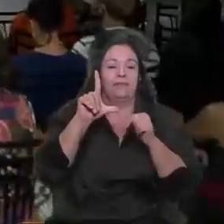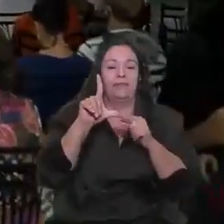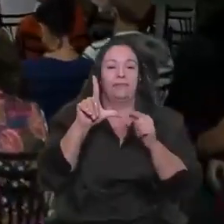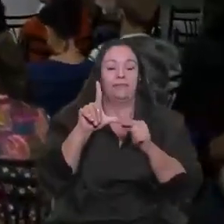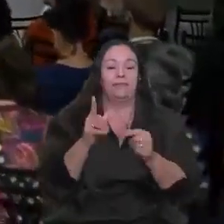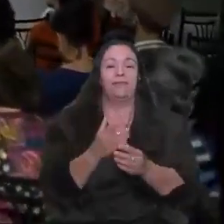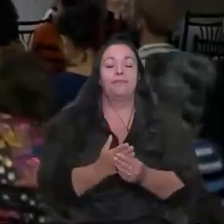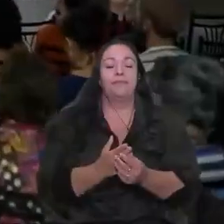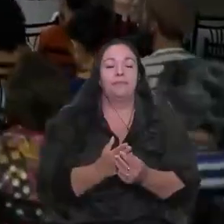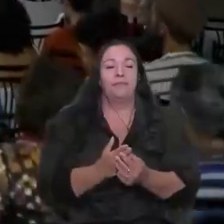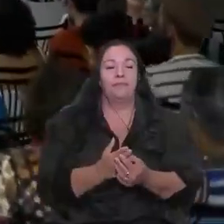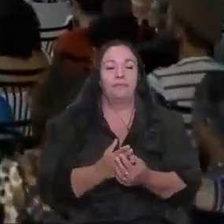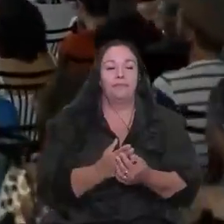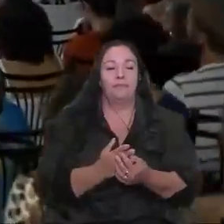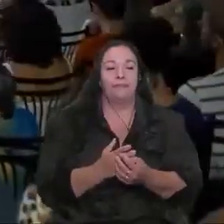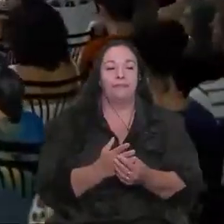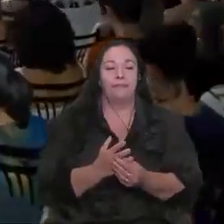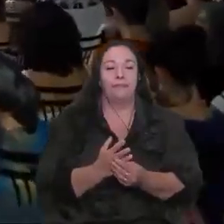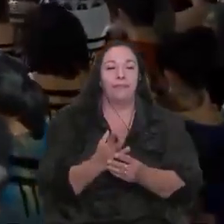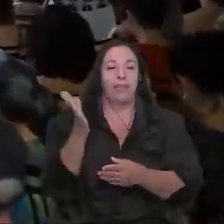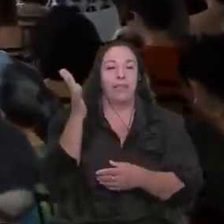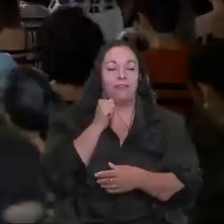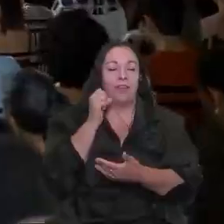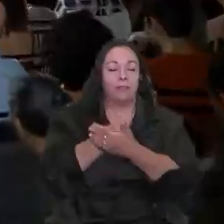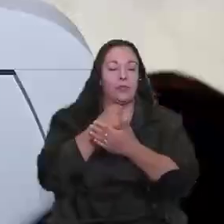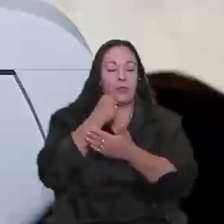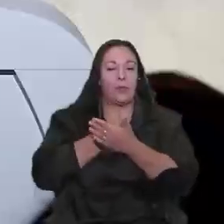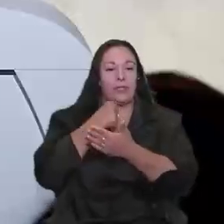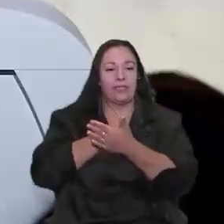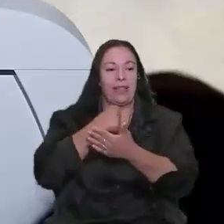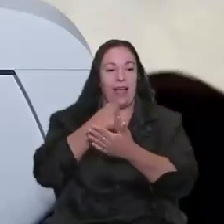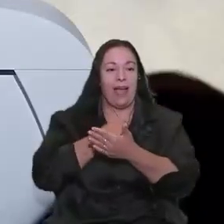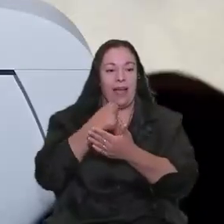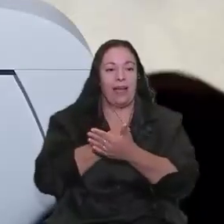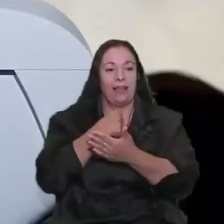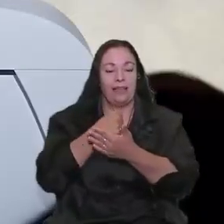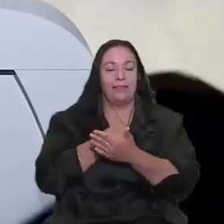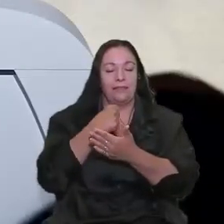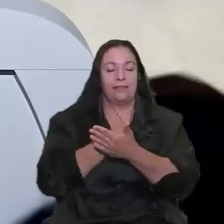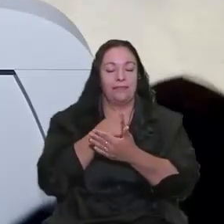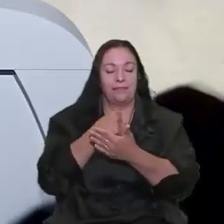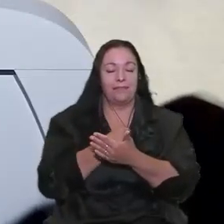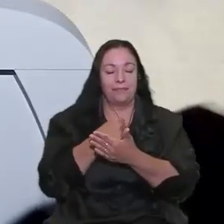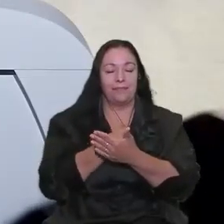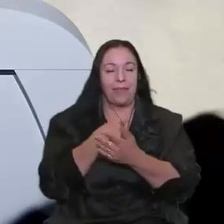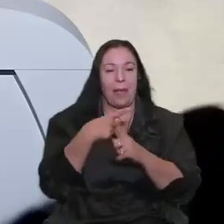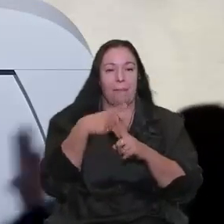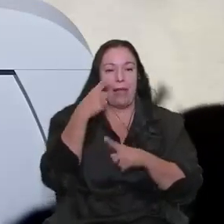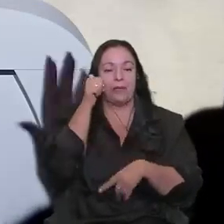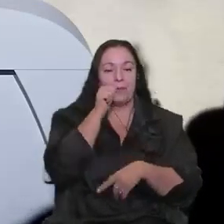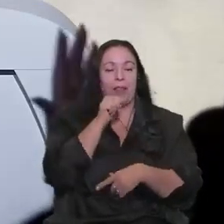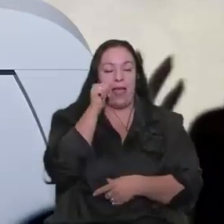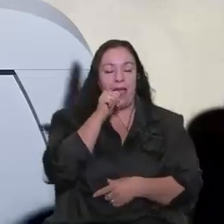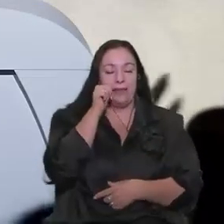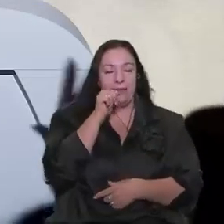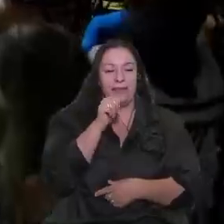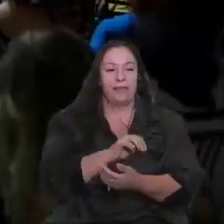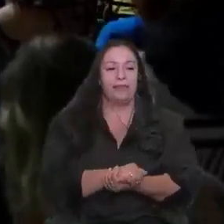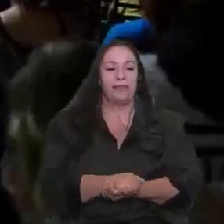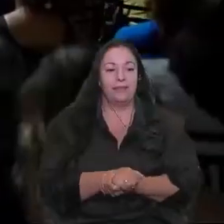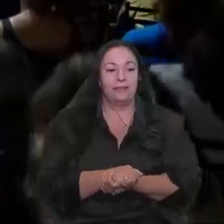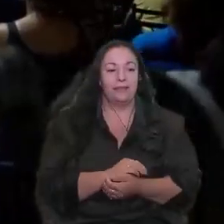A gente, com certeza, vamos lutar para que sejamos muitas mais lá dentro, né?